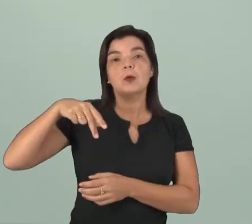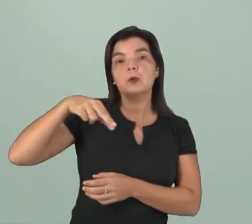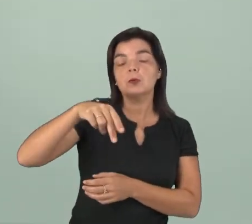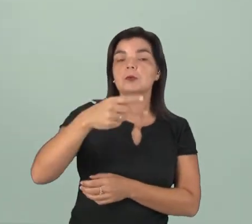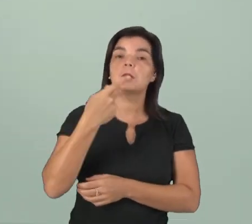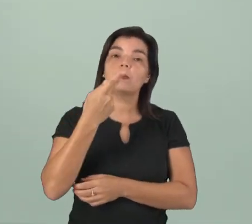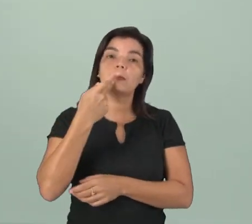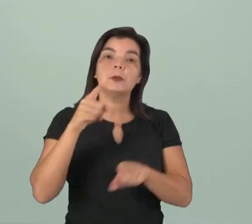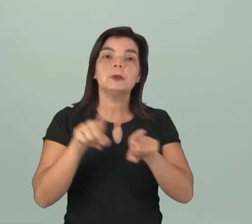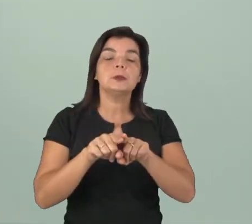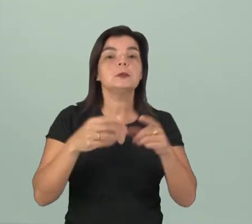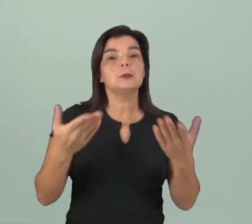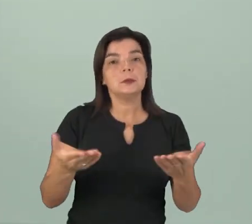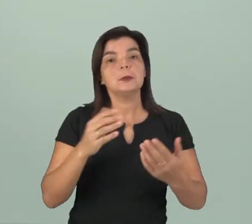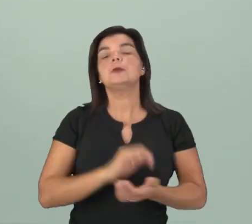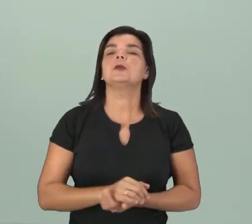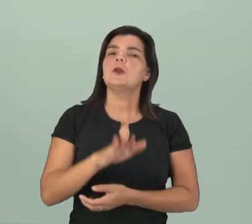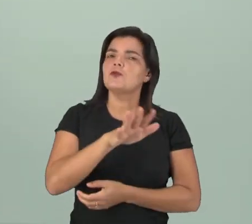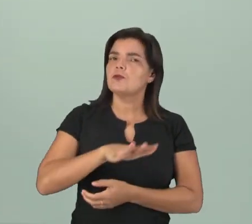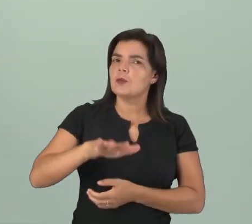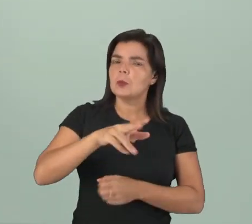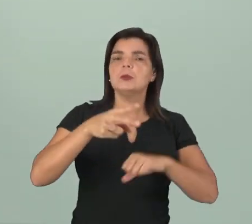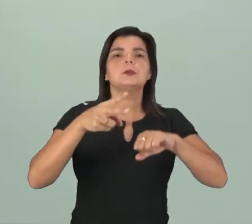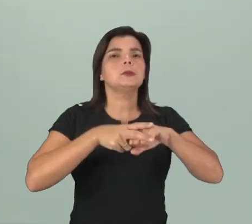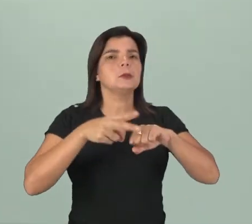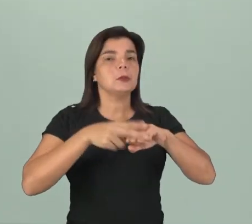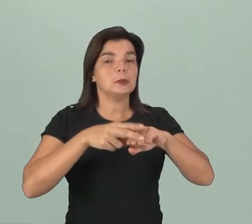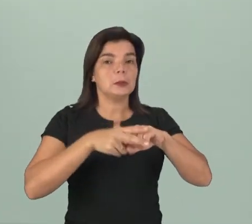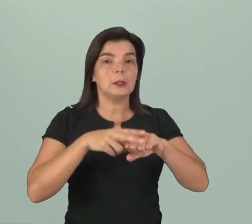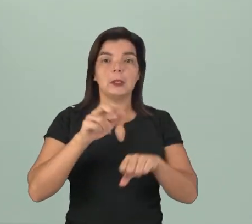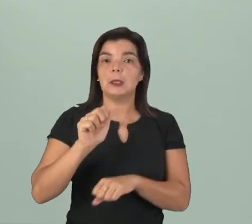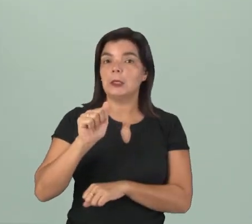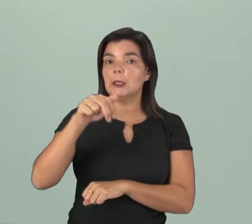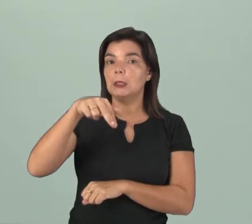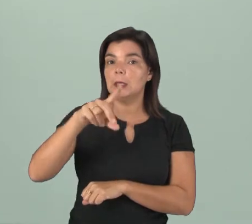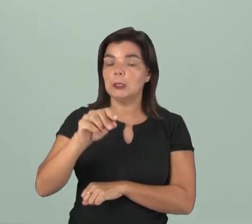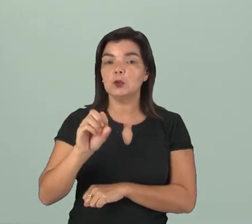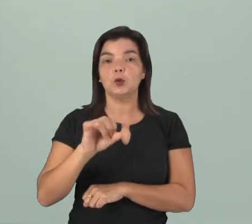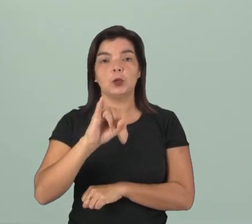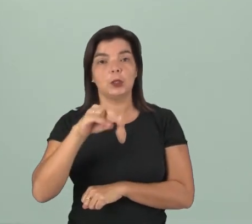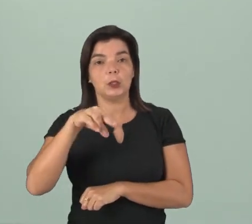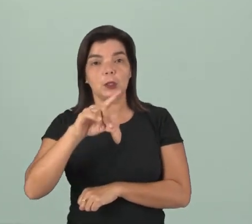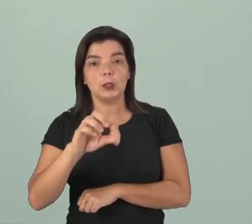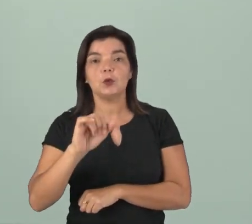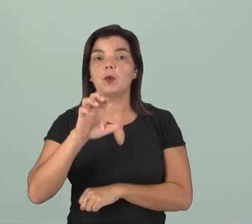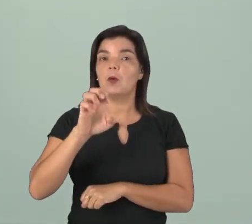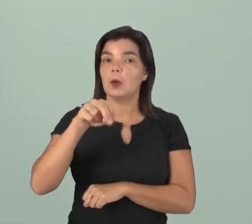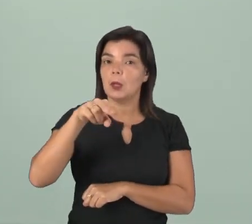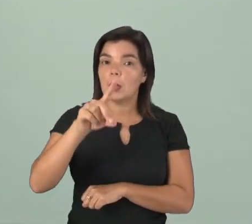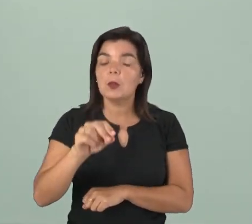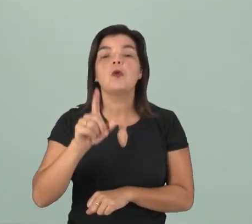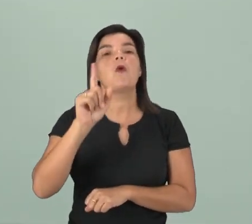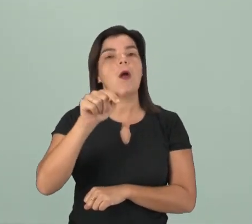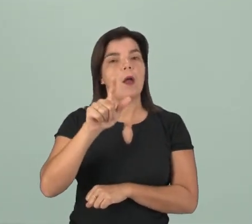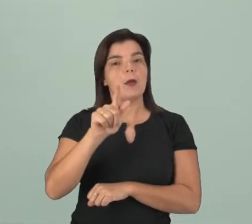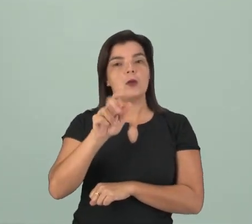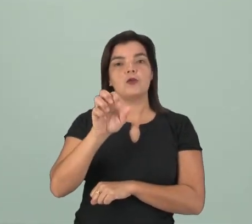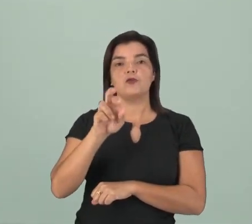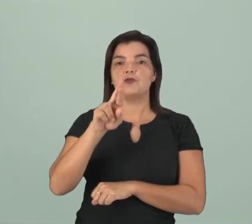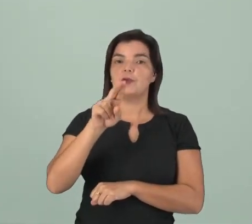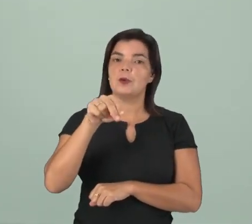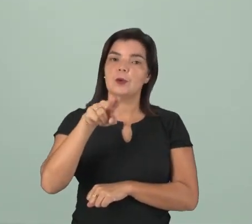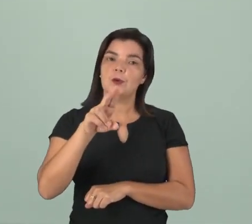ele está falando. Então, geralmente esses verbos terminados em ando, ou indo, ou endo, eles são gerúndios,